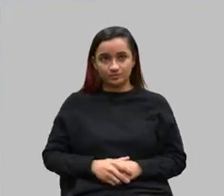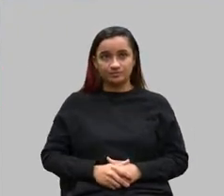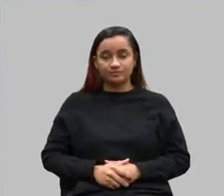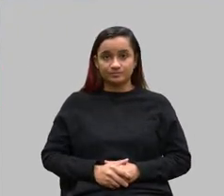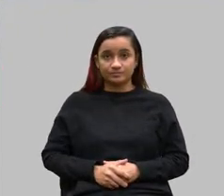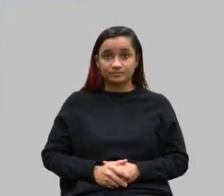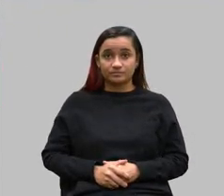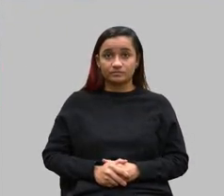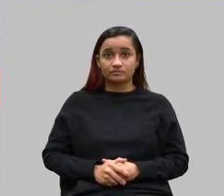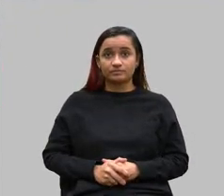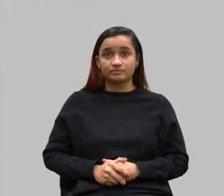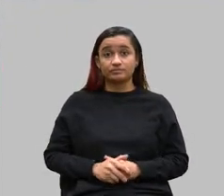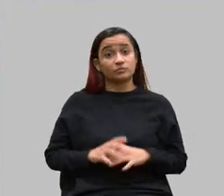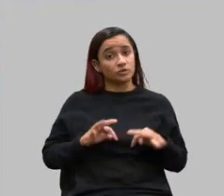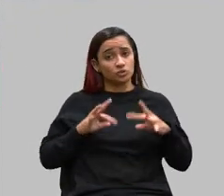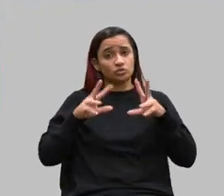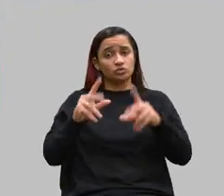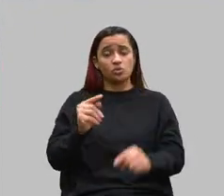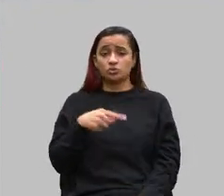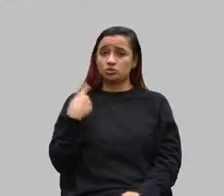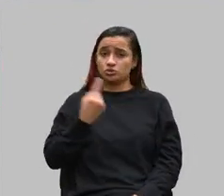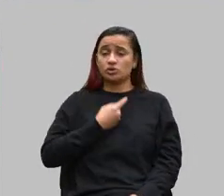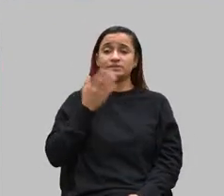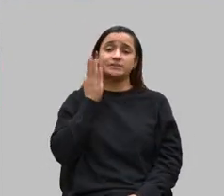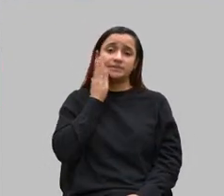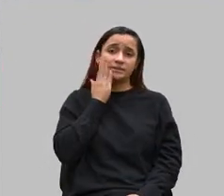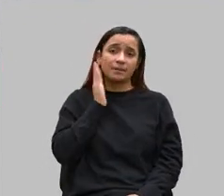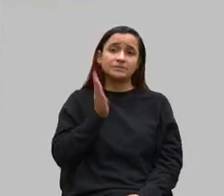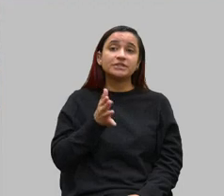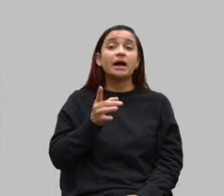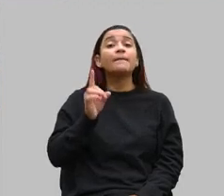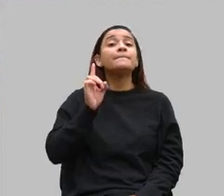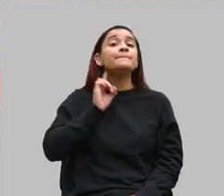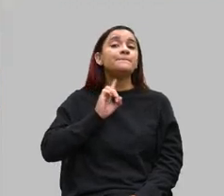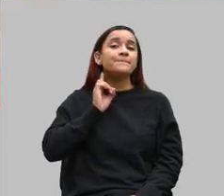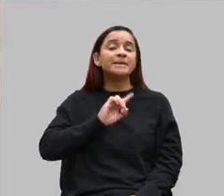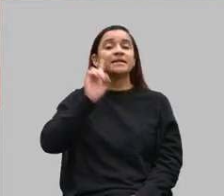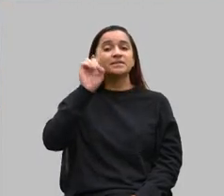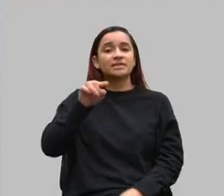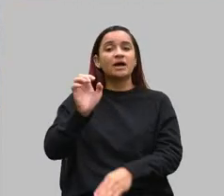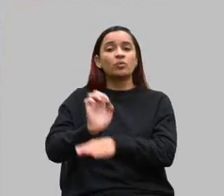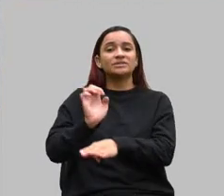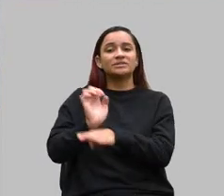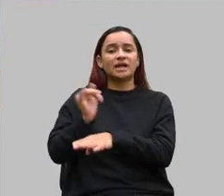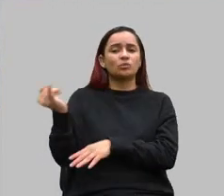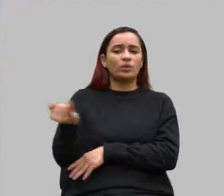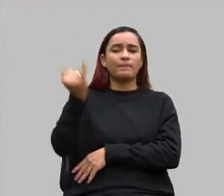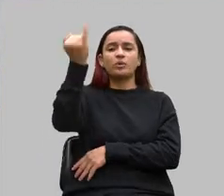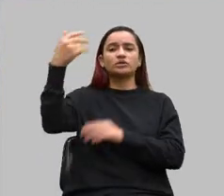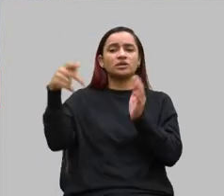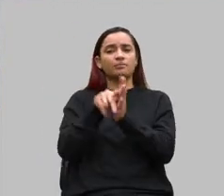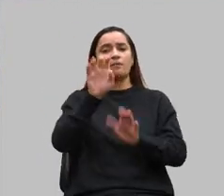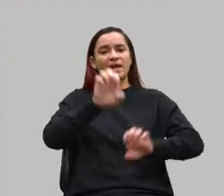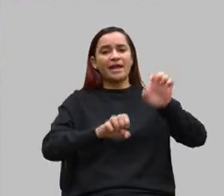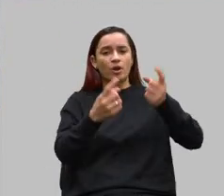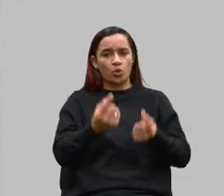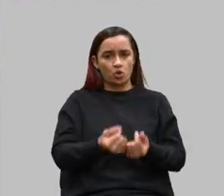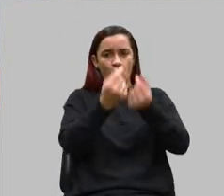eh todos sabemos né que Minas Gerais é um estado Vital paraa economia do Brasil